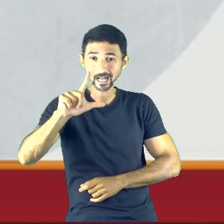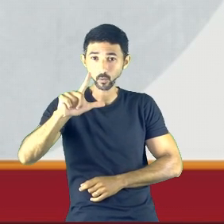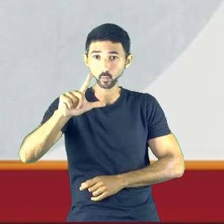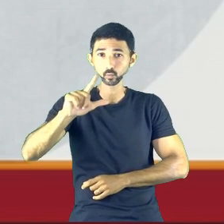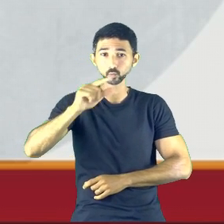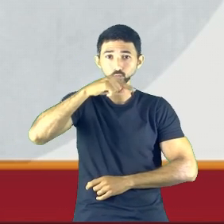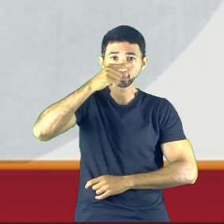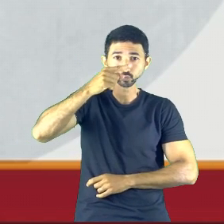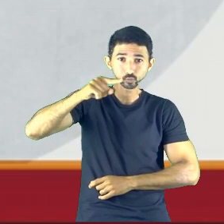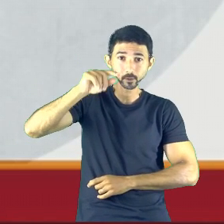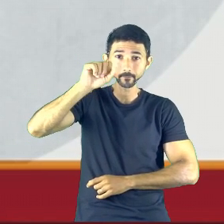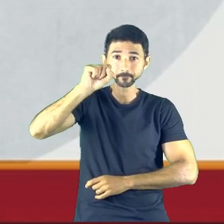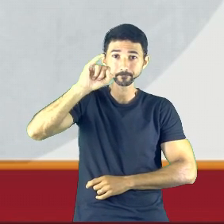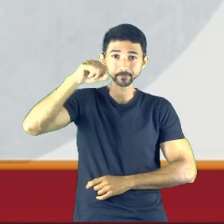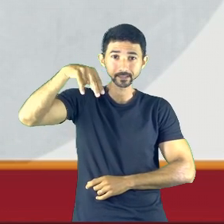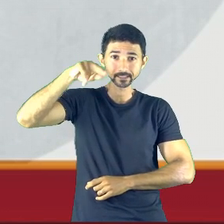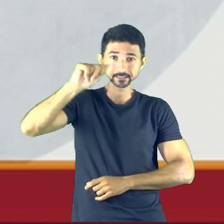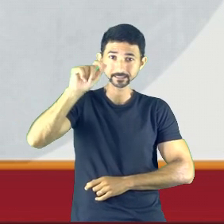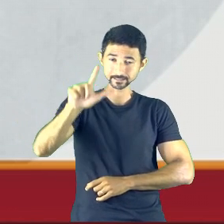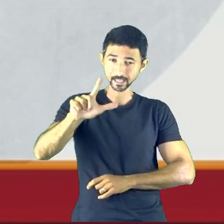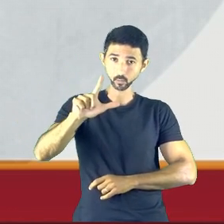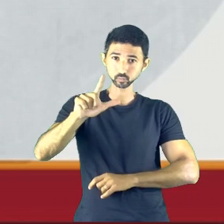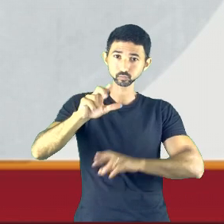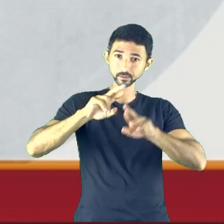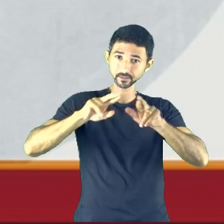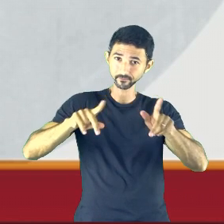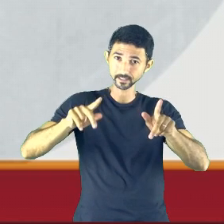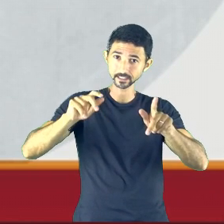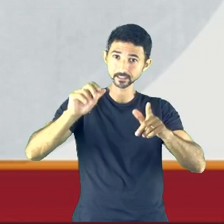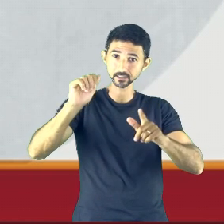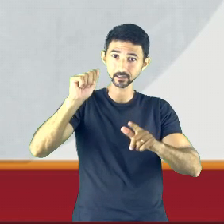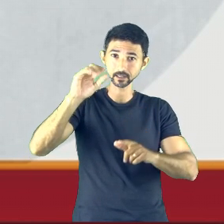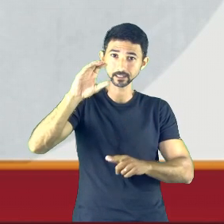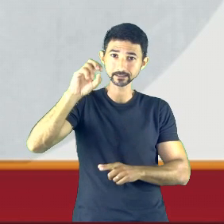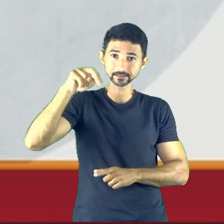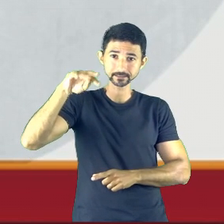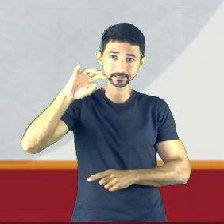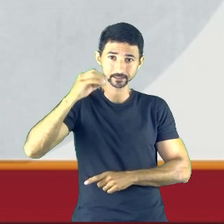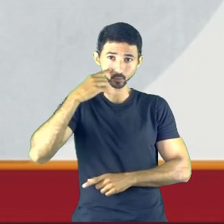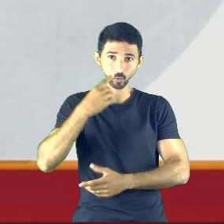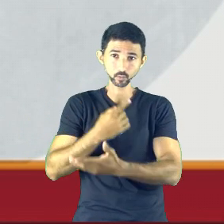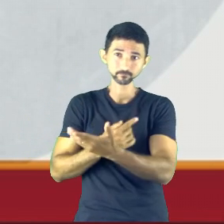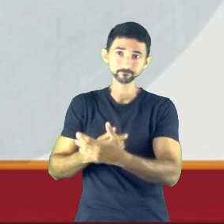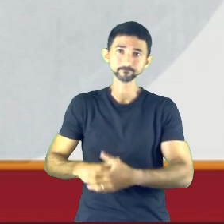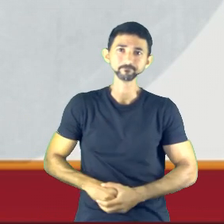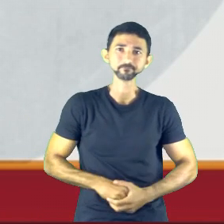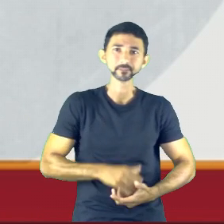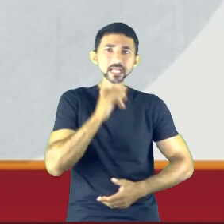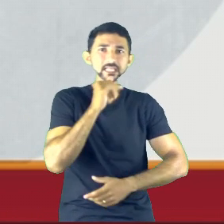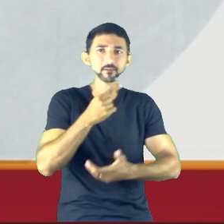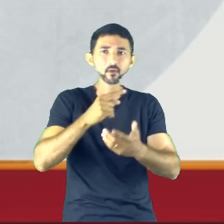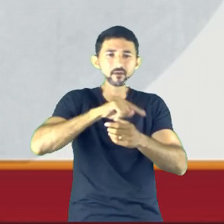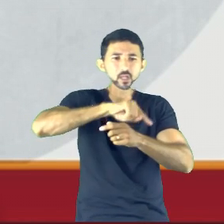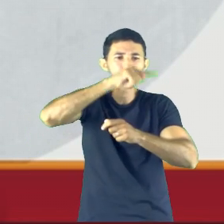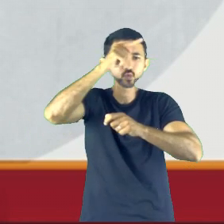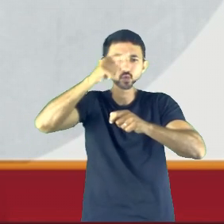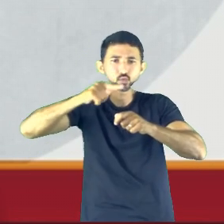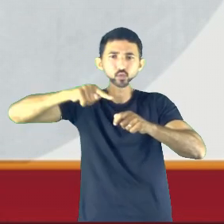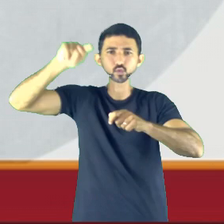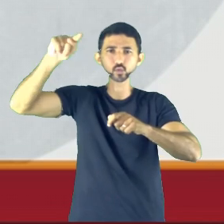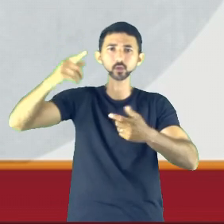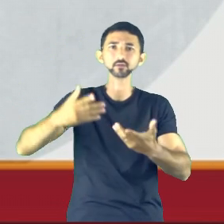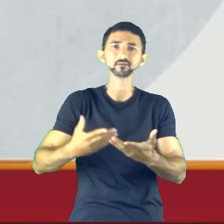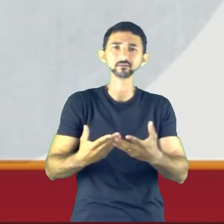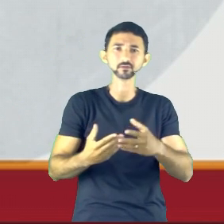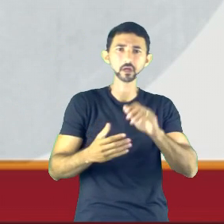na verdade? Portanto, que fique bem claro, o tio não é um acento, é um sinal. Não é correto fazer um